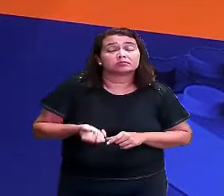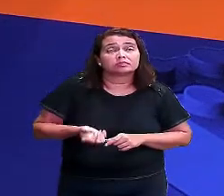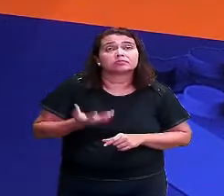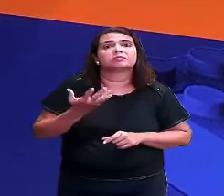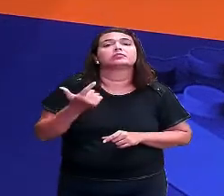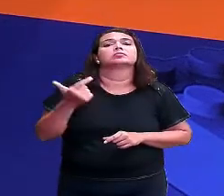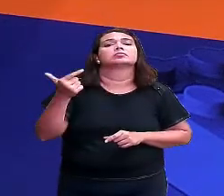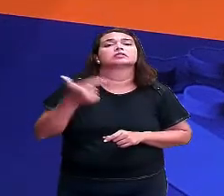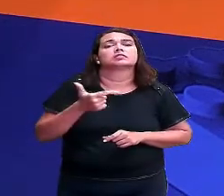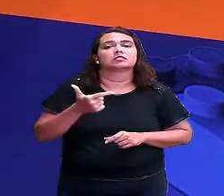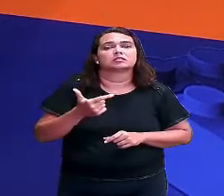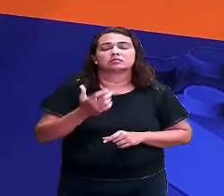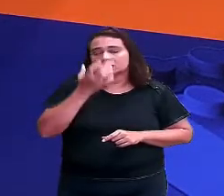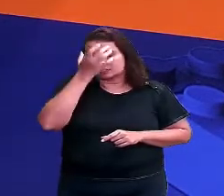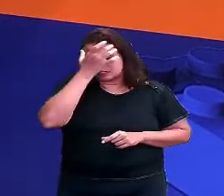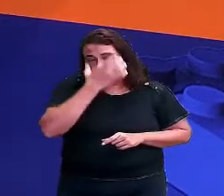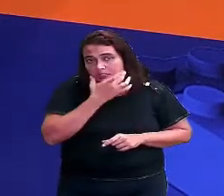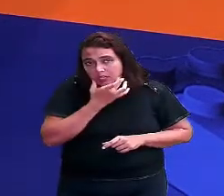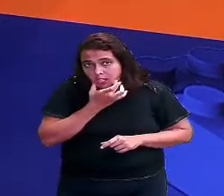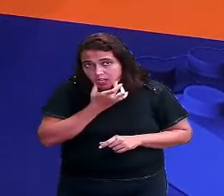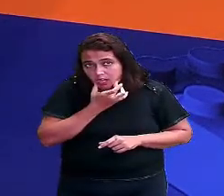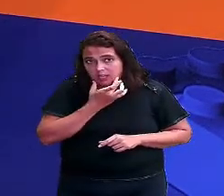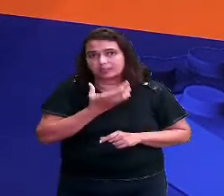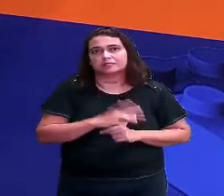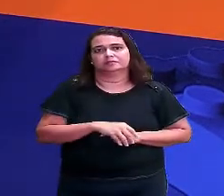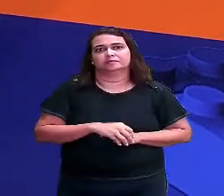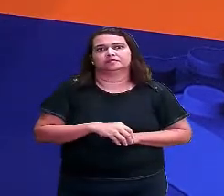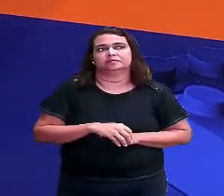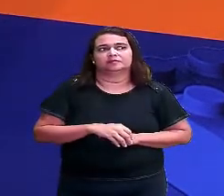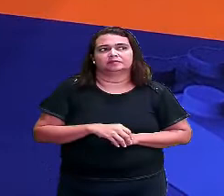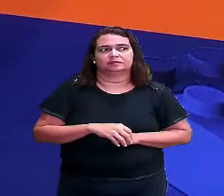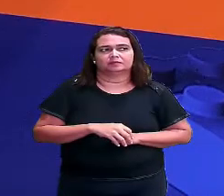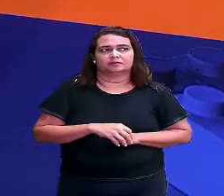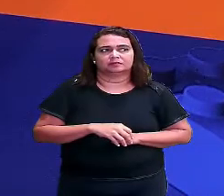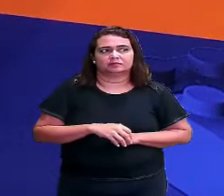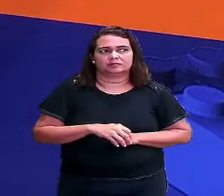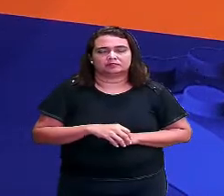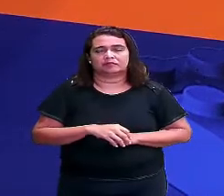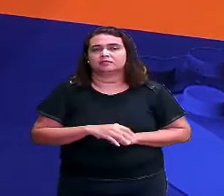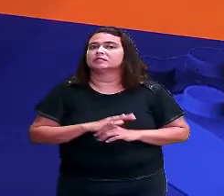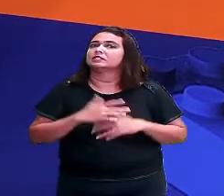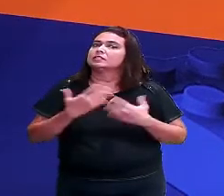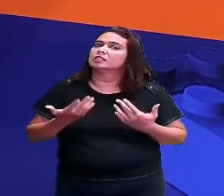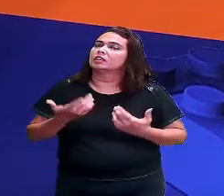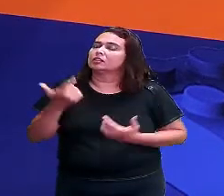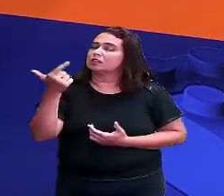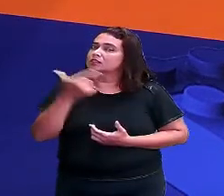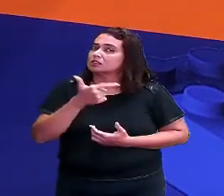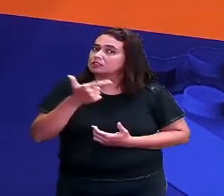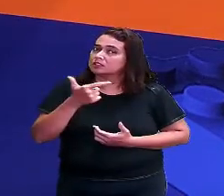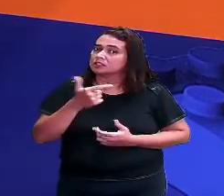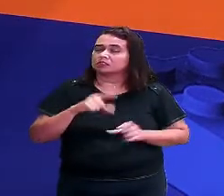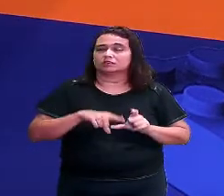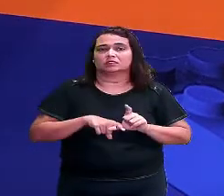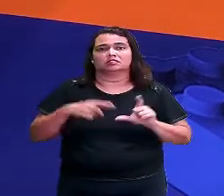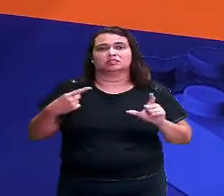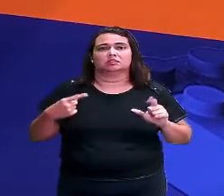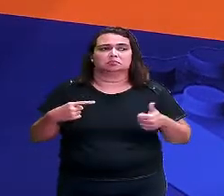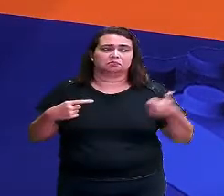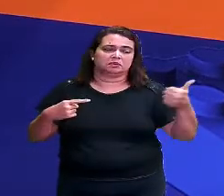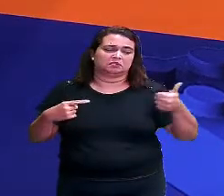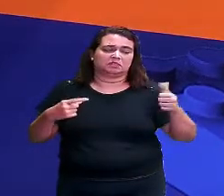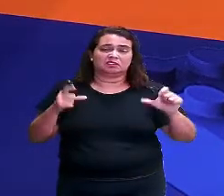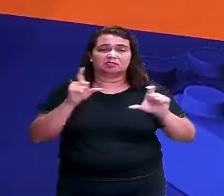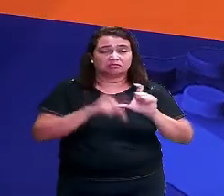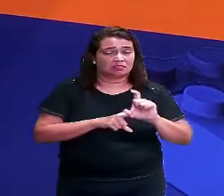segunda opção teria que ser cara. Então, A segunda opção, ela não depende da